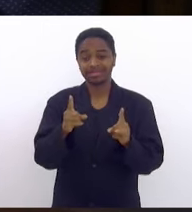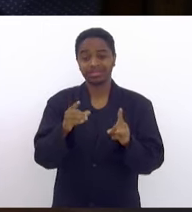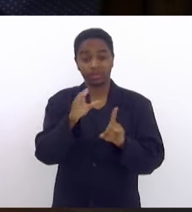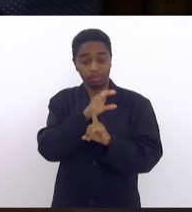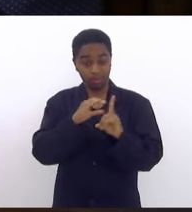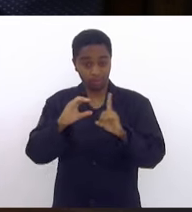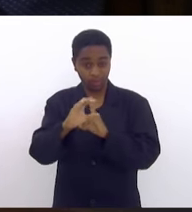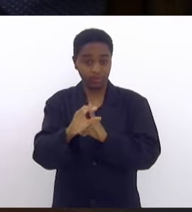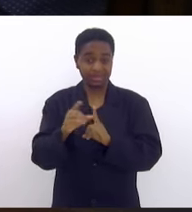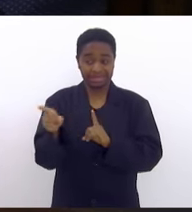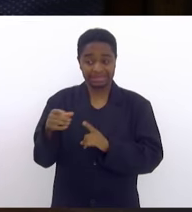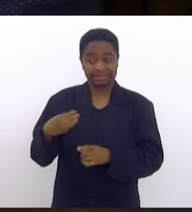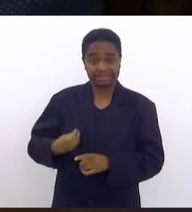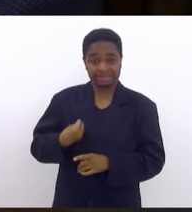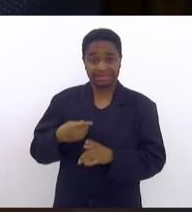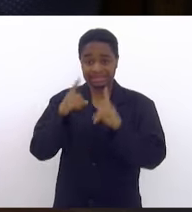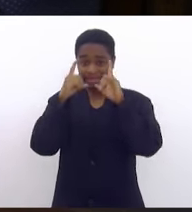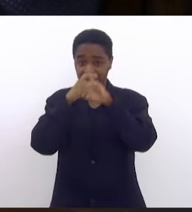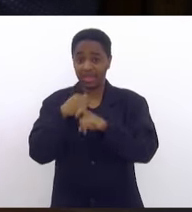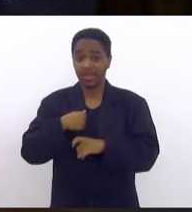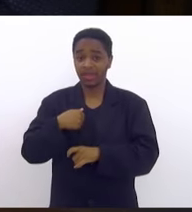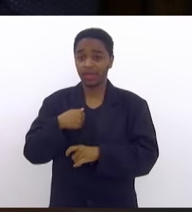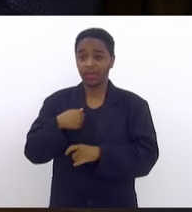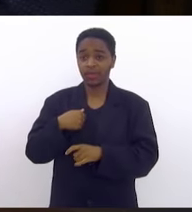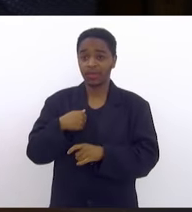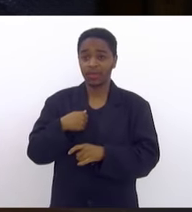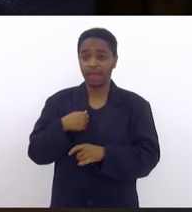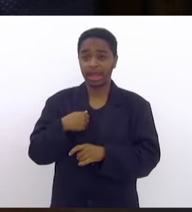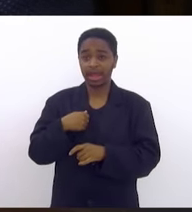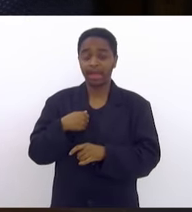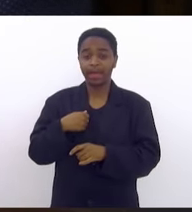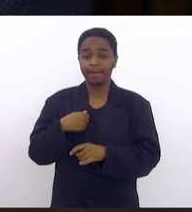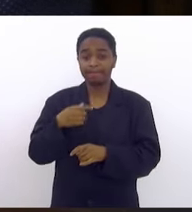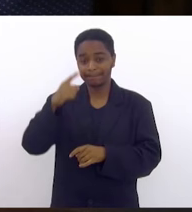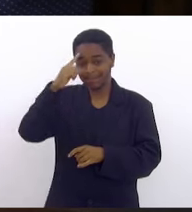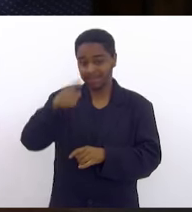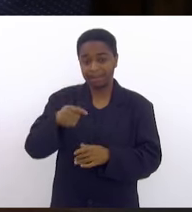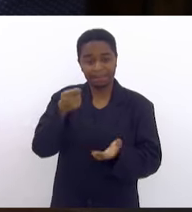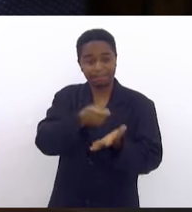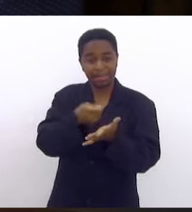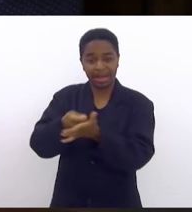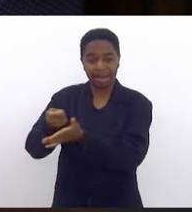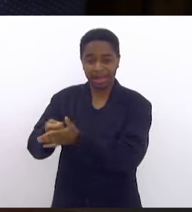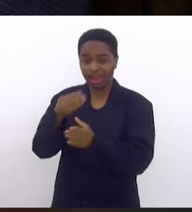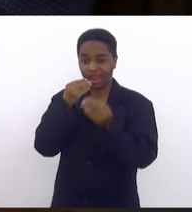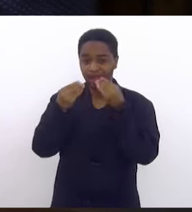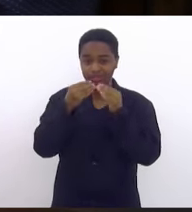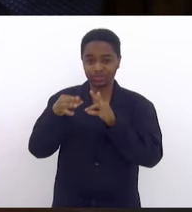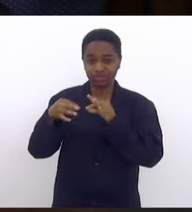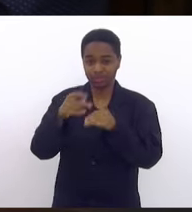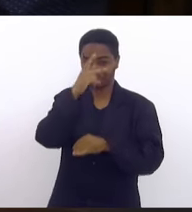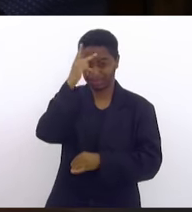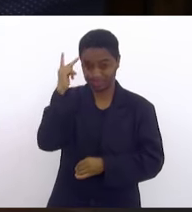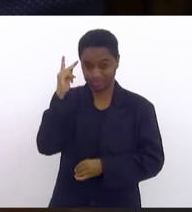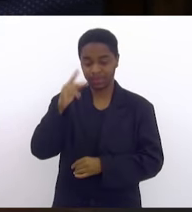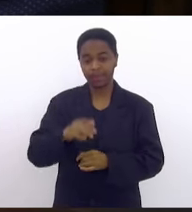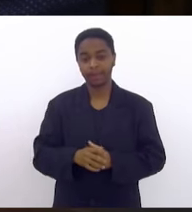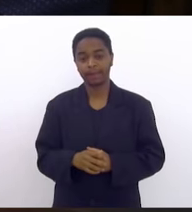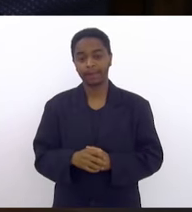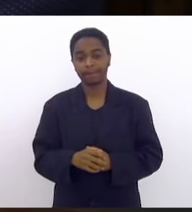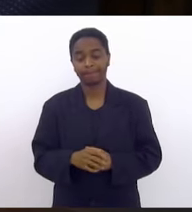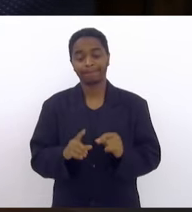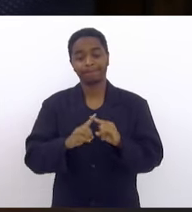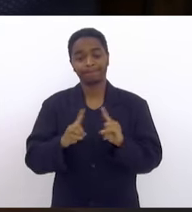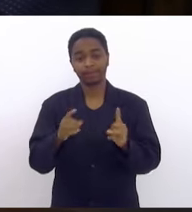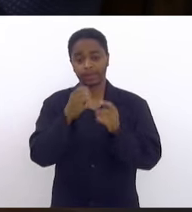culto. A igreja estava lotada, eu botei para pagar para todo mundo a cantina da noite. E assim, é